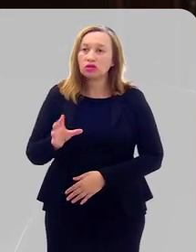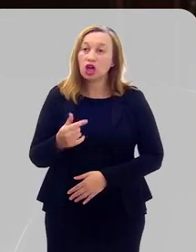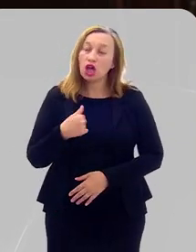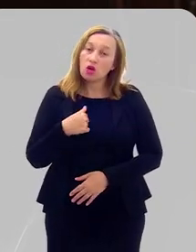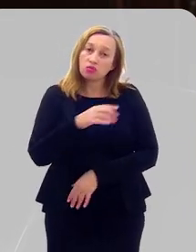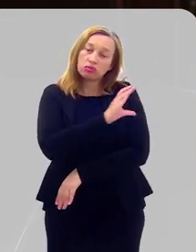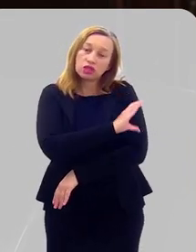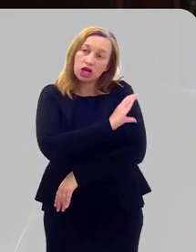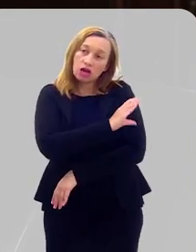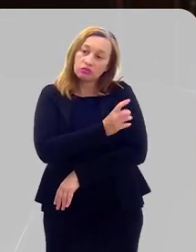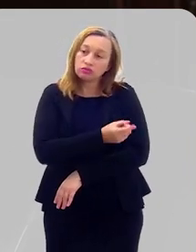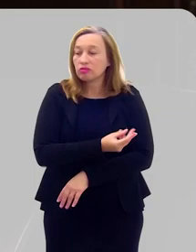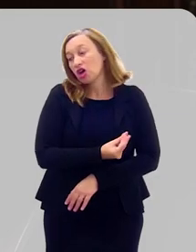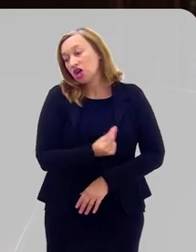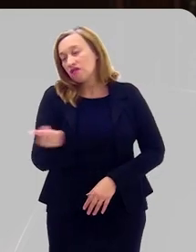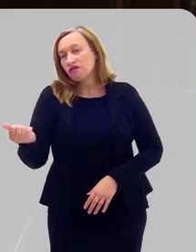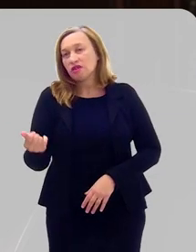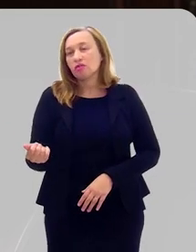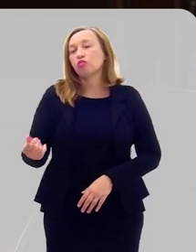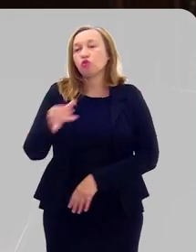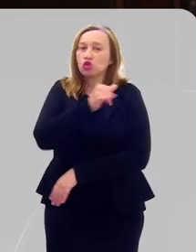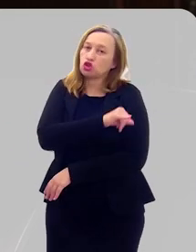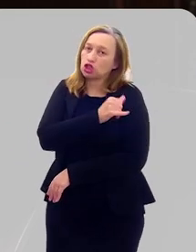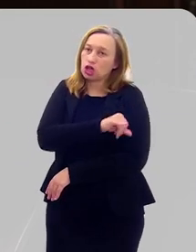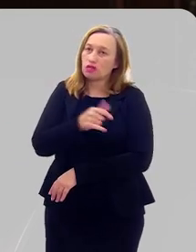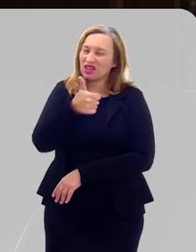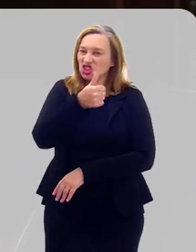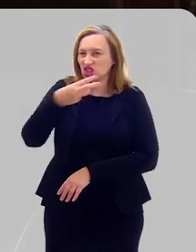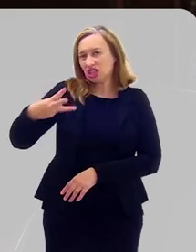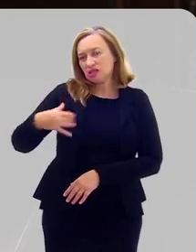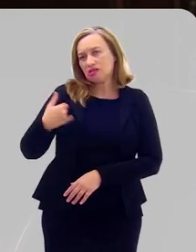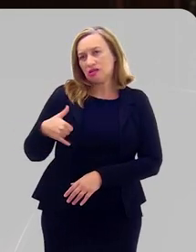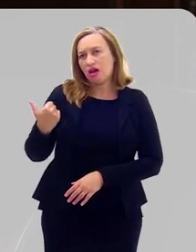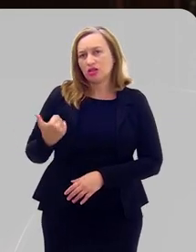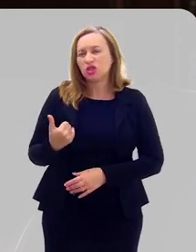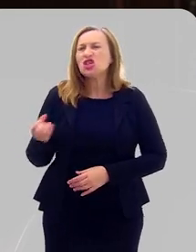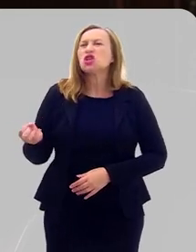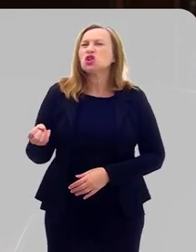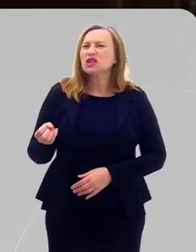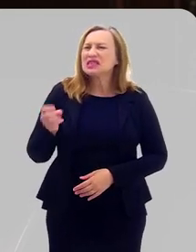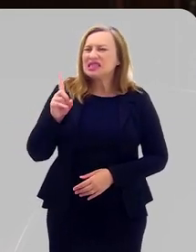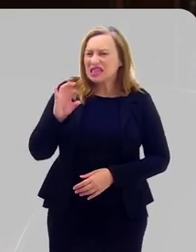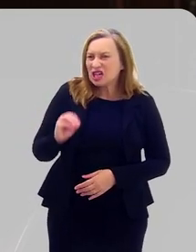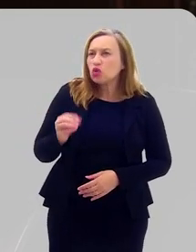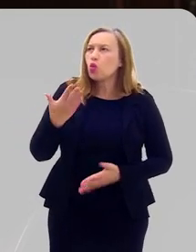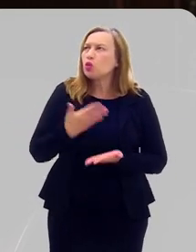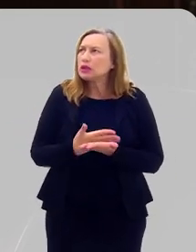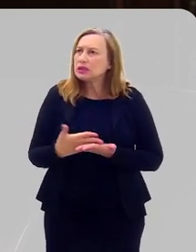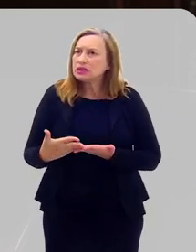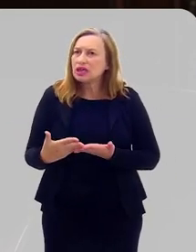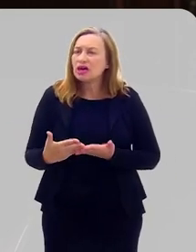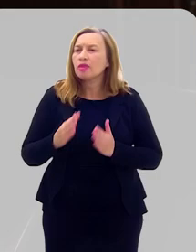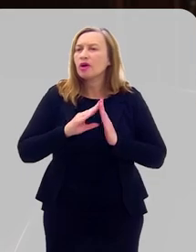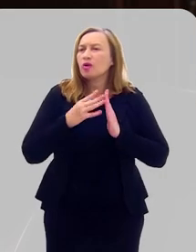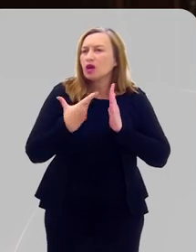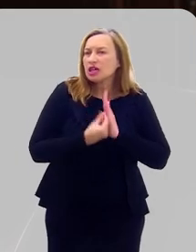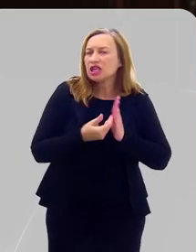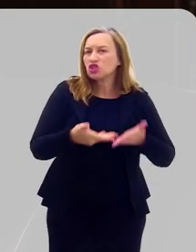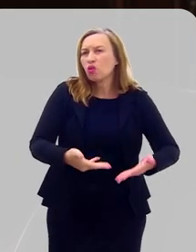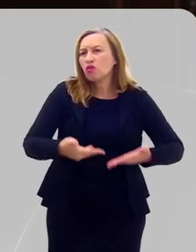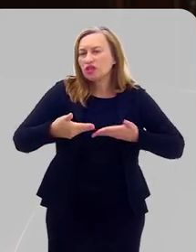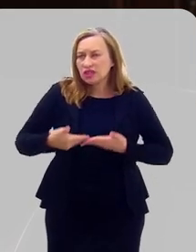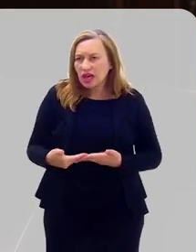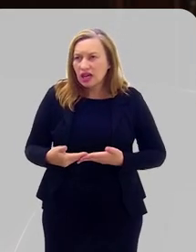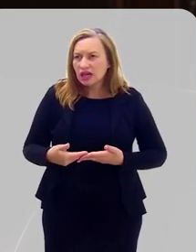Ele era de Campos, uhum. E vim embora para o Rio de Janeiro, aos 13 anos de idade. E aí, logo muito cedo, eu comecei a ir para uma